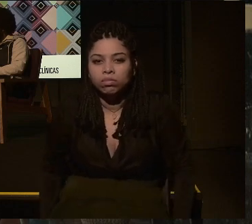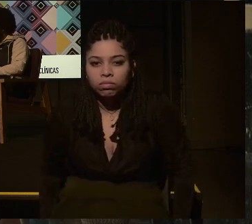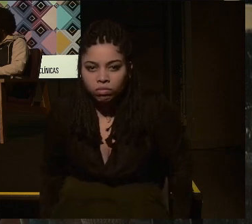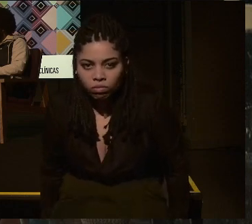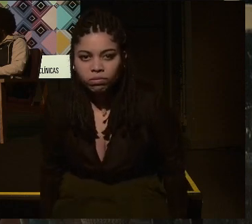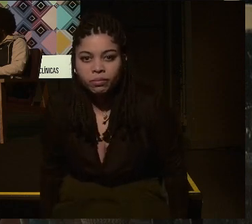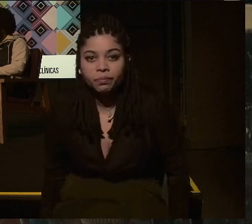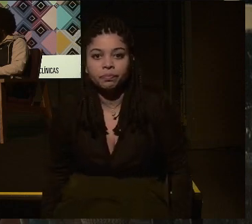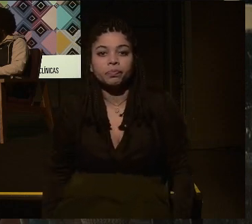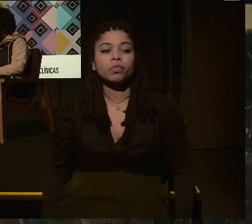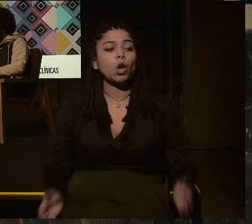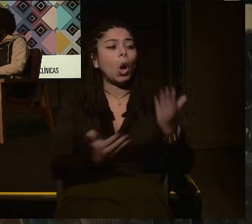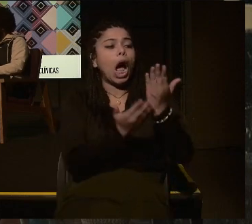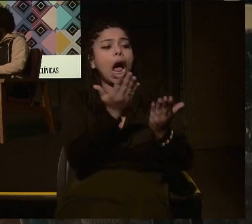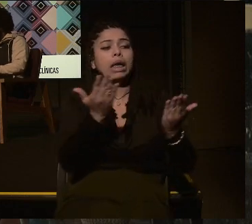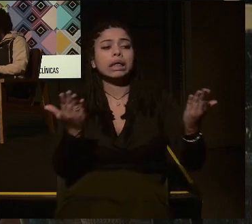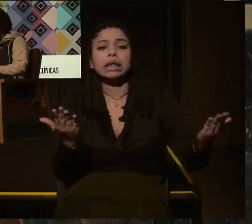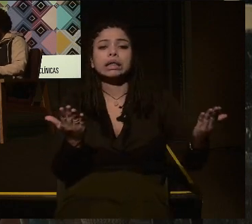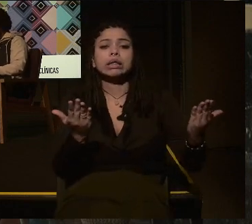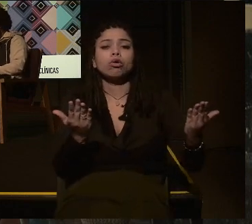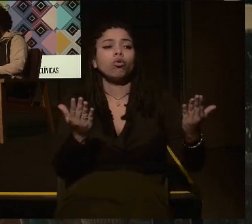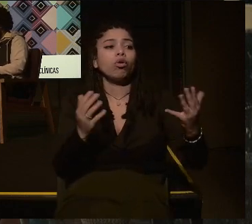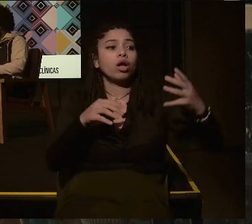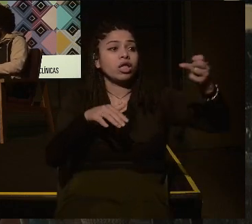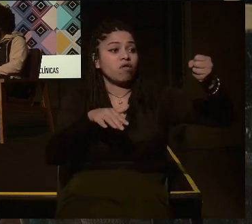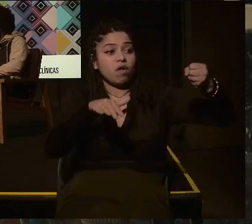sendo tomadas por uma produção